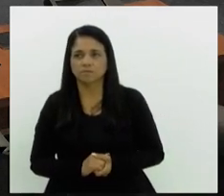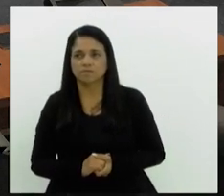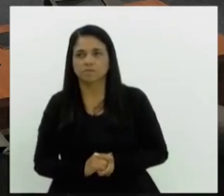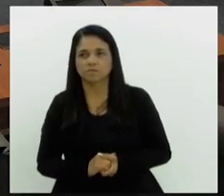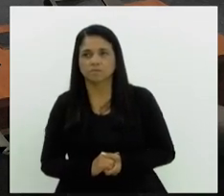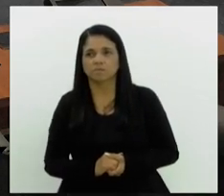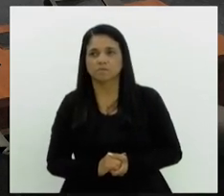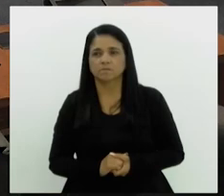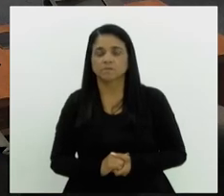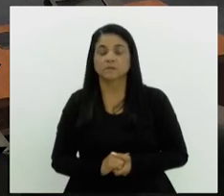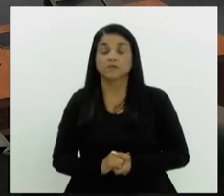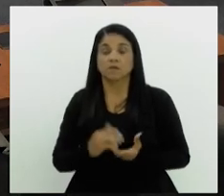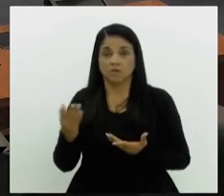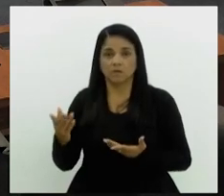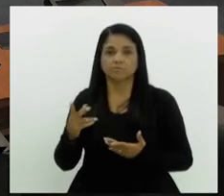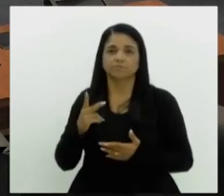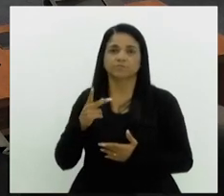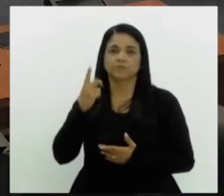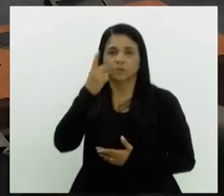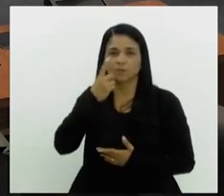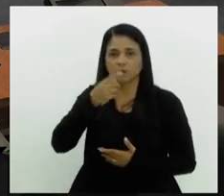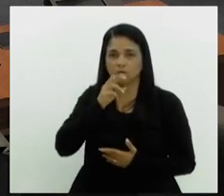Com a parte, deputado Rodrigo Amorim.